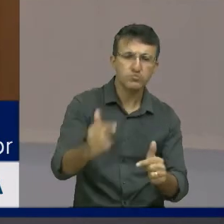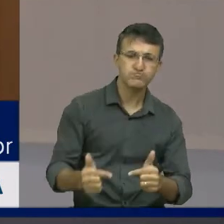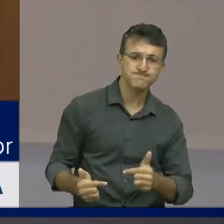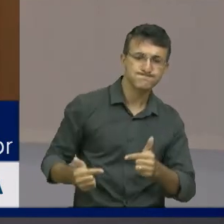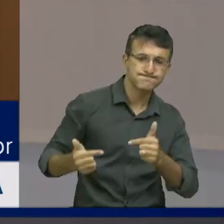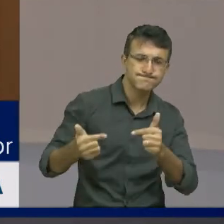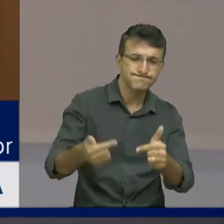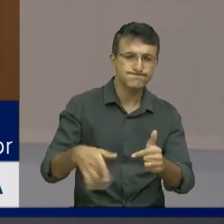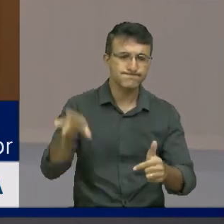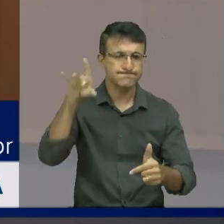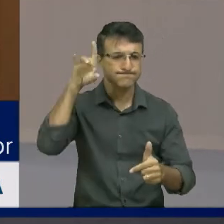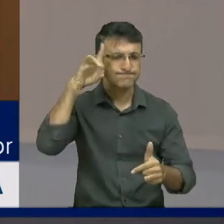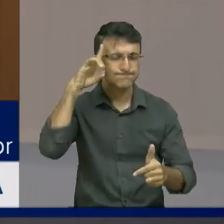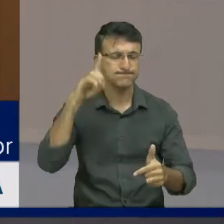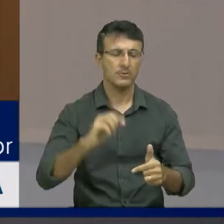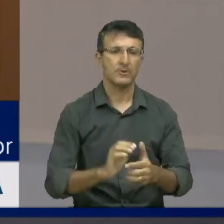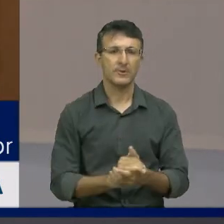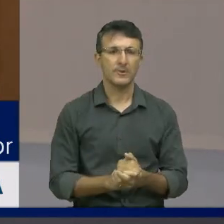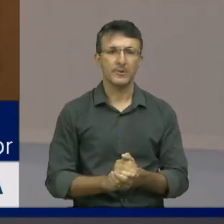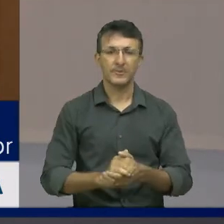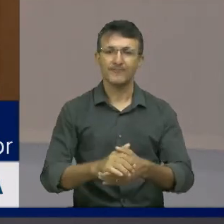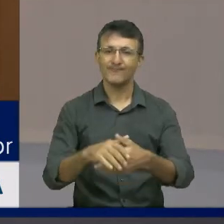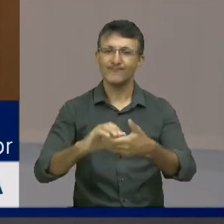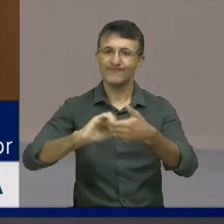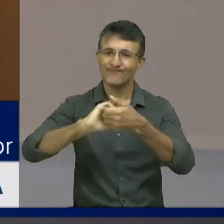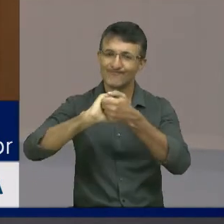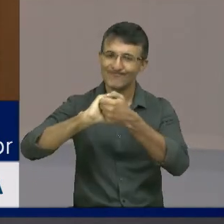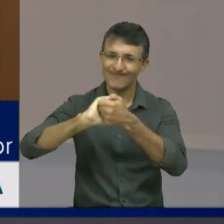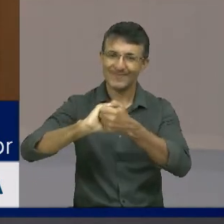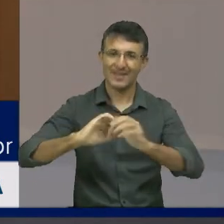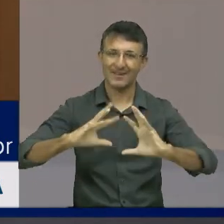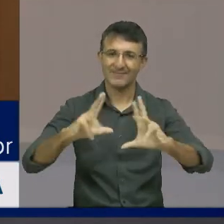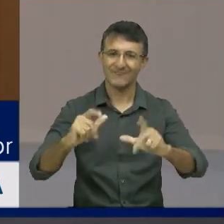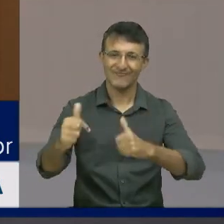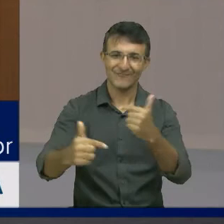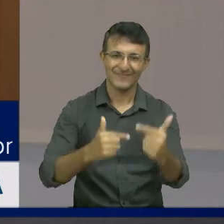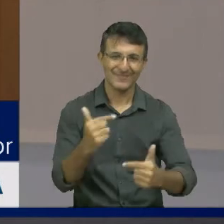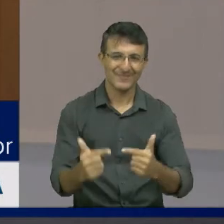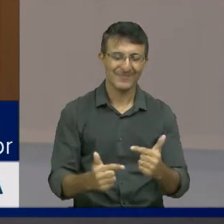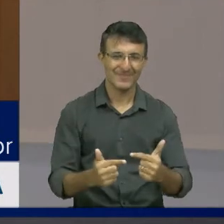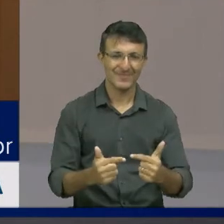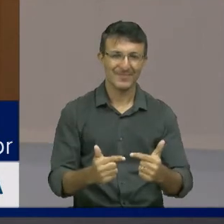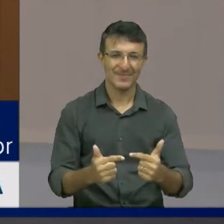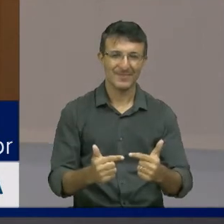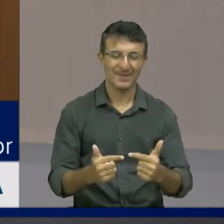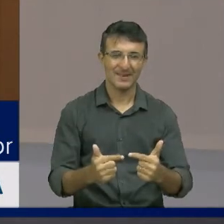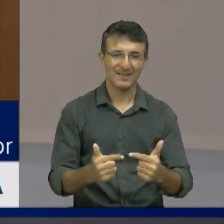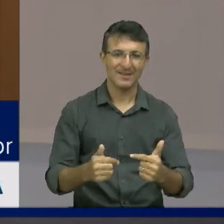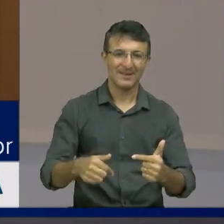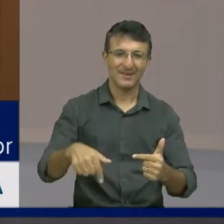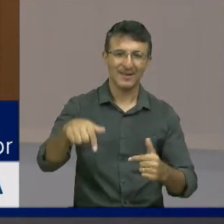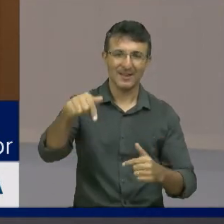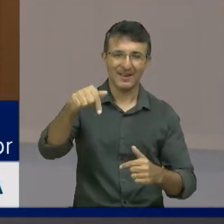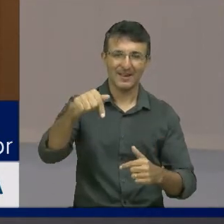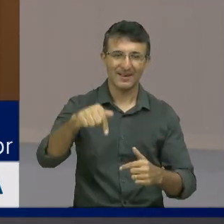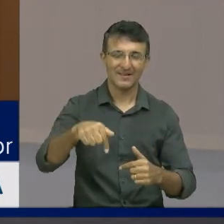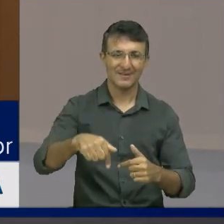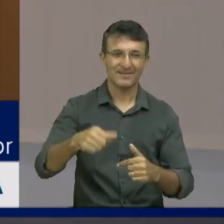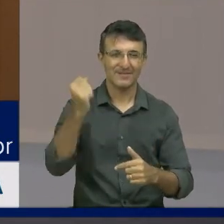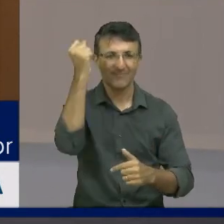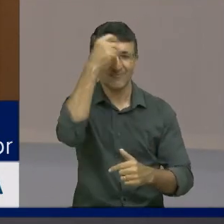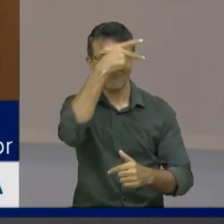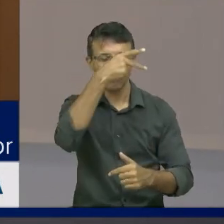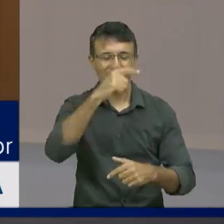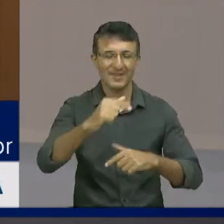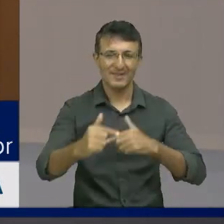de Recursos. Então, parabéns aí aos profissionais da Prefeitura, do Executivo, que criou e trabalhou muito bem